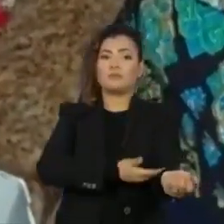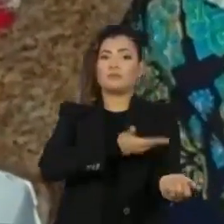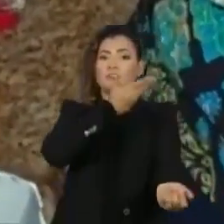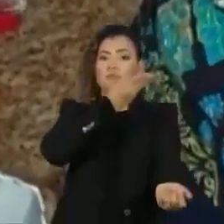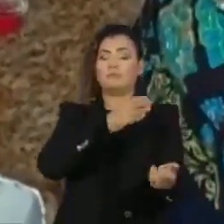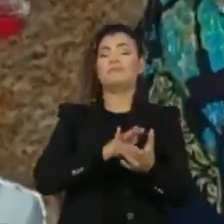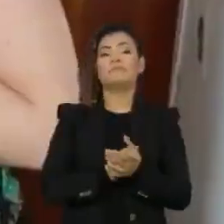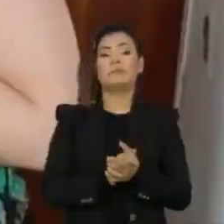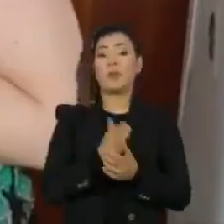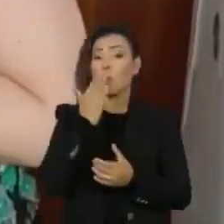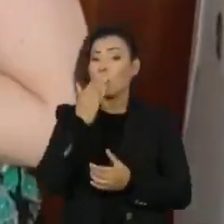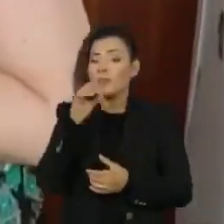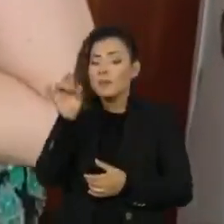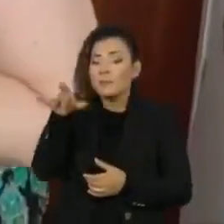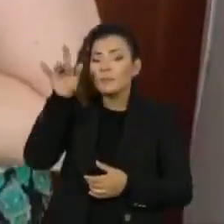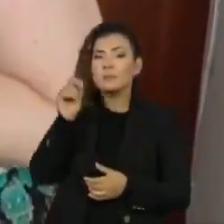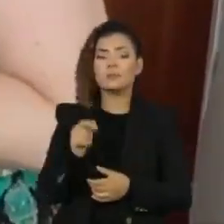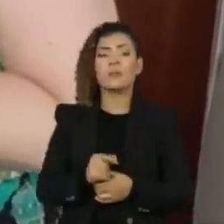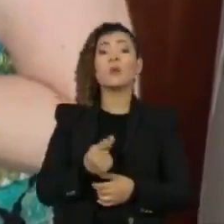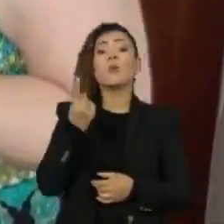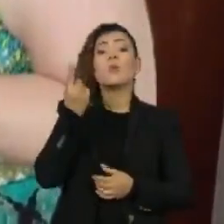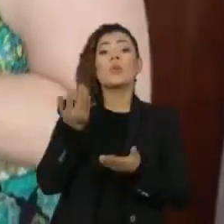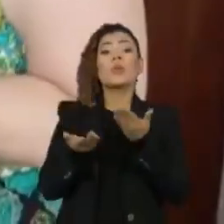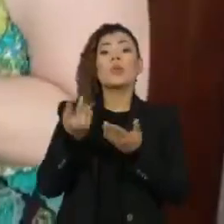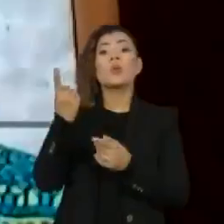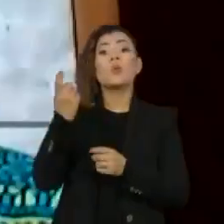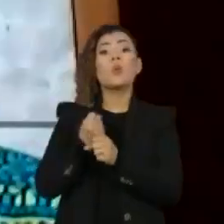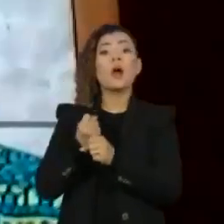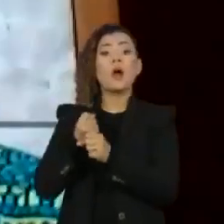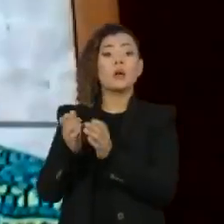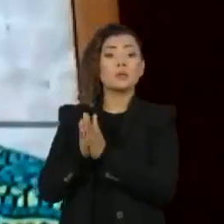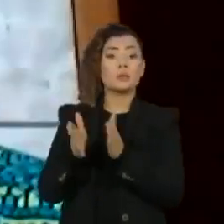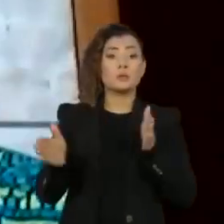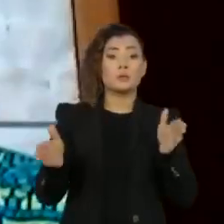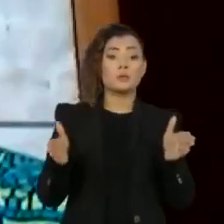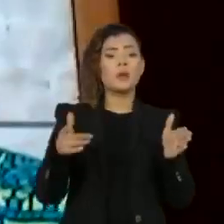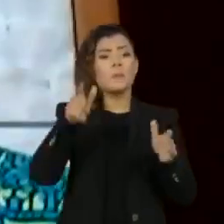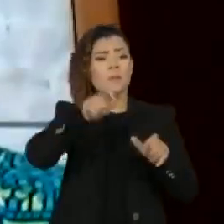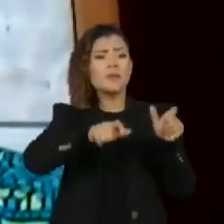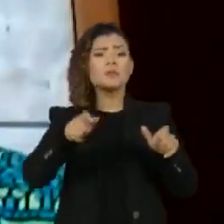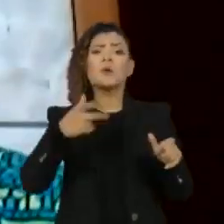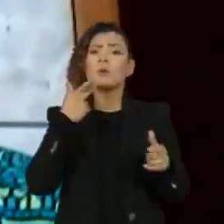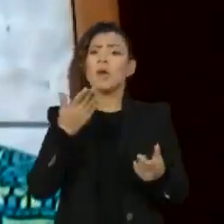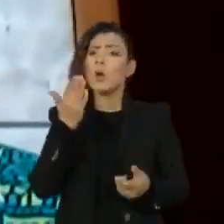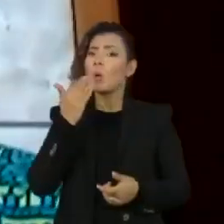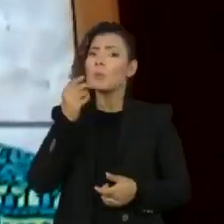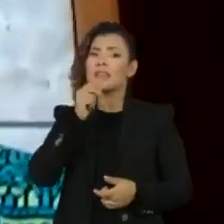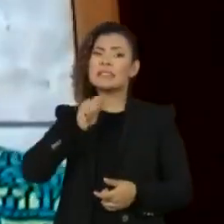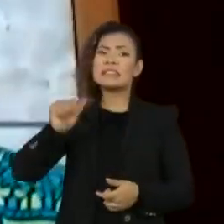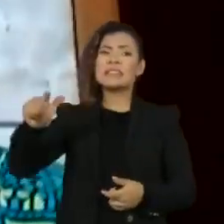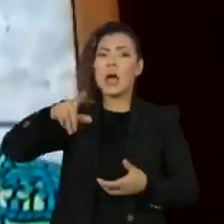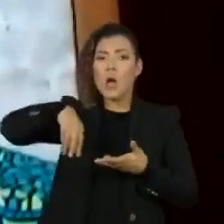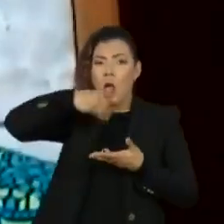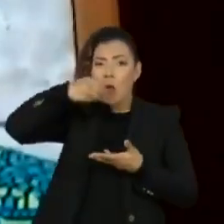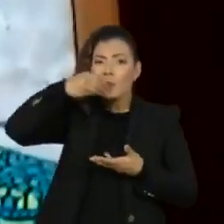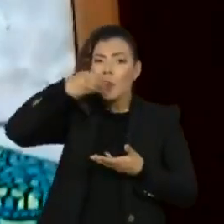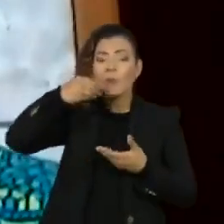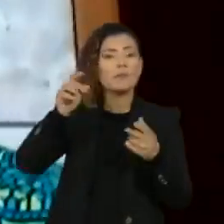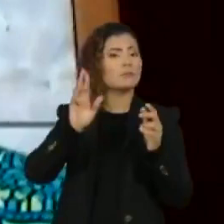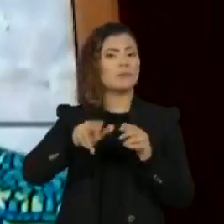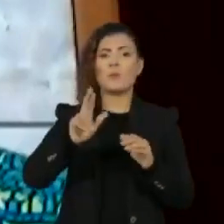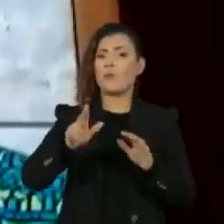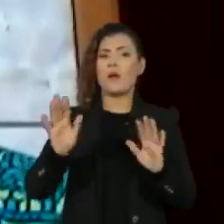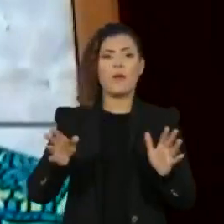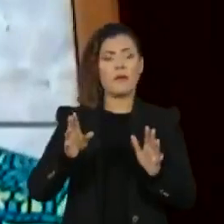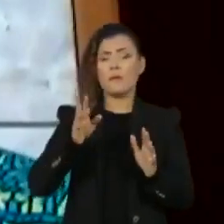dela é bem reduzido. Um quilo dura quase um ano. As pessoas entendem que uma comida salgada é uma comida com sabor, mas na